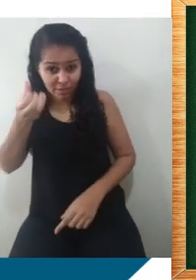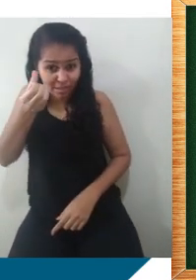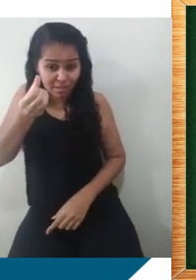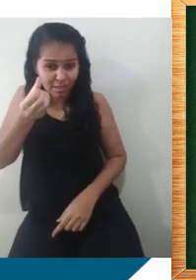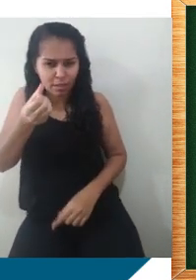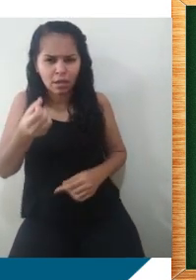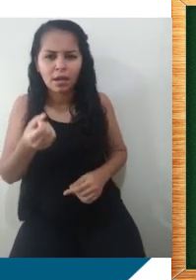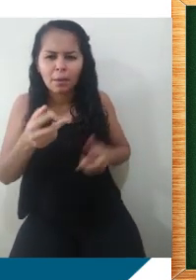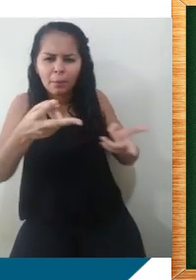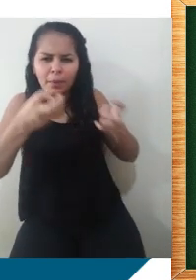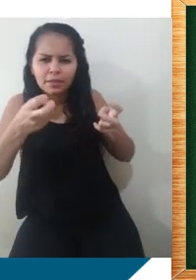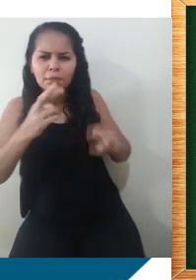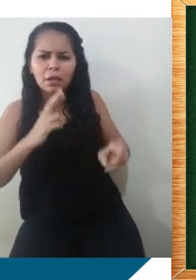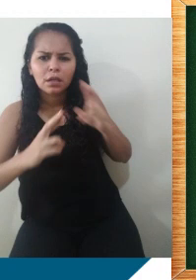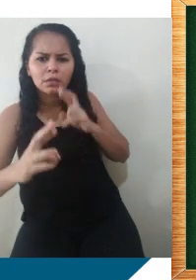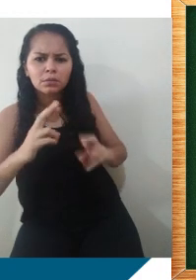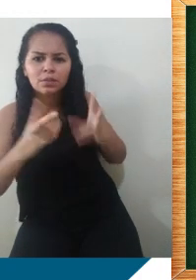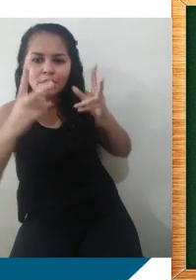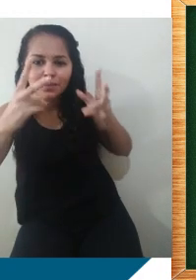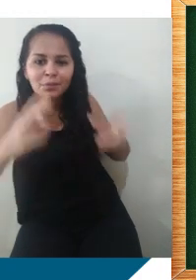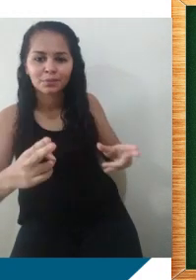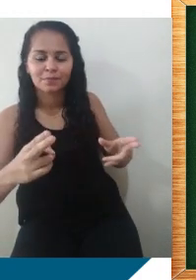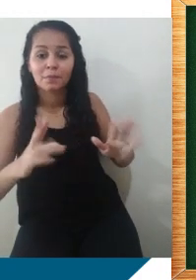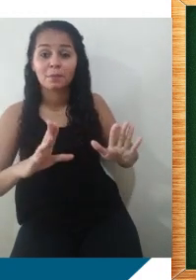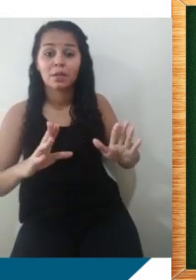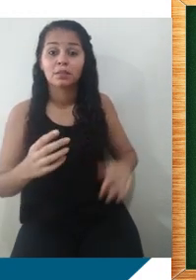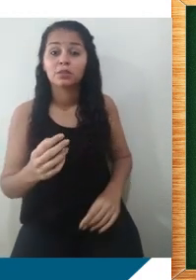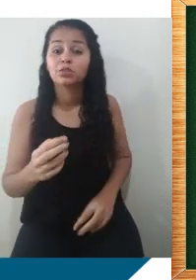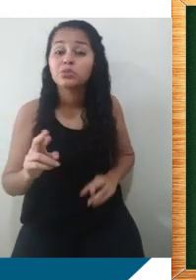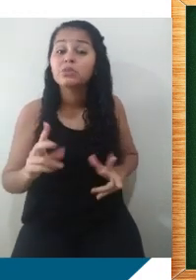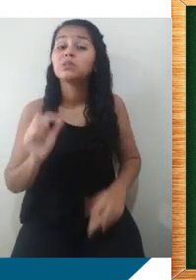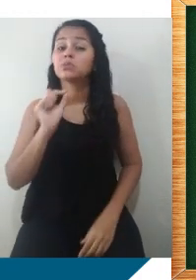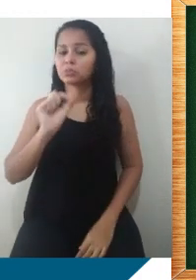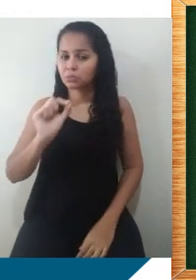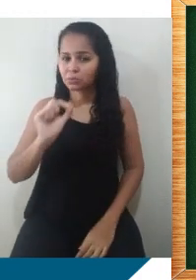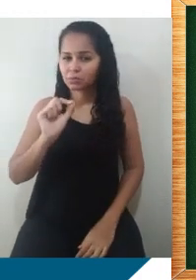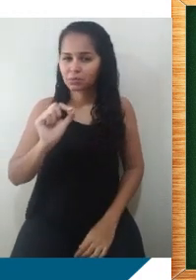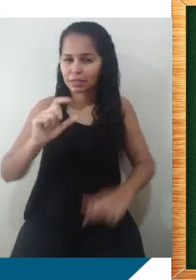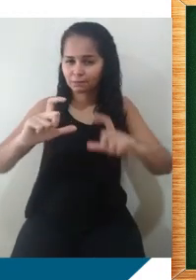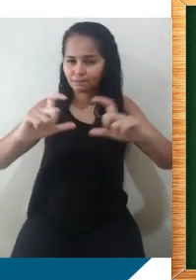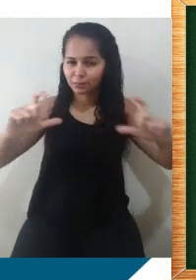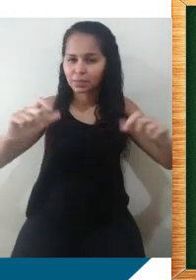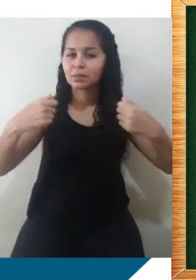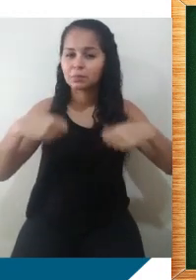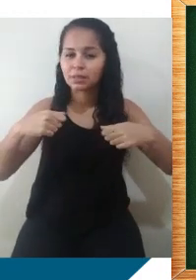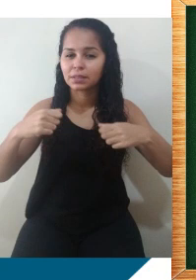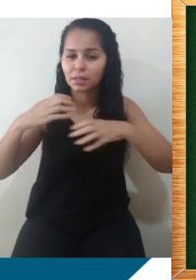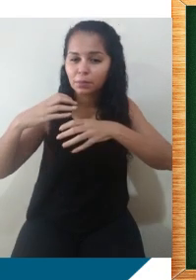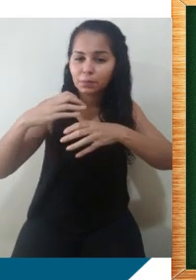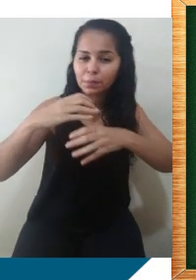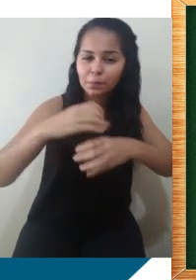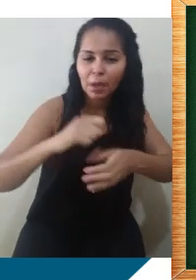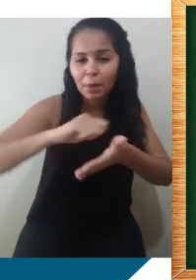é que você necessitaria de menos cálculo, pois o expoente a qual a razão está elevada é menor.